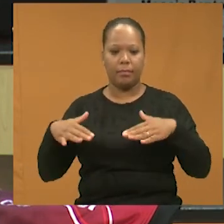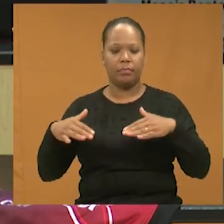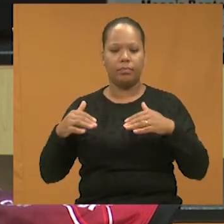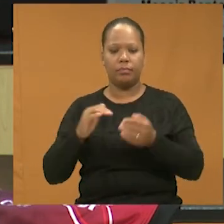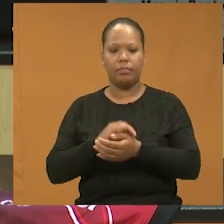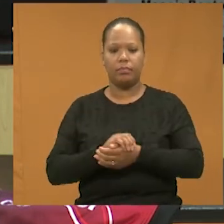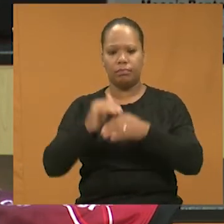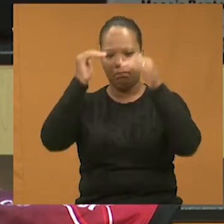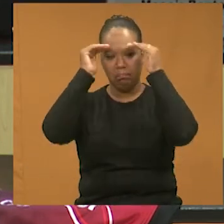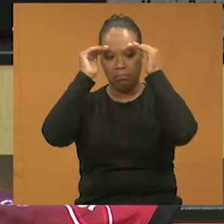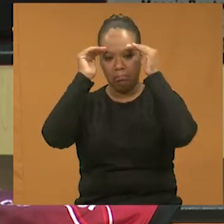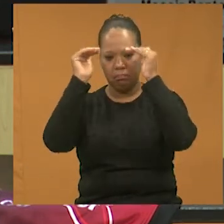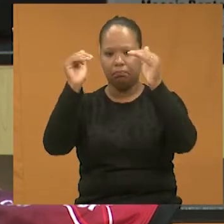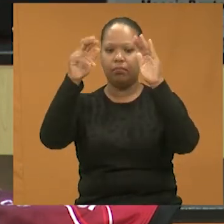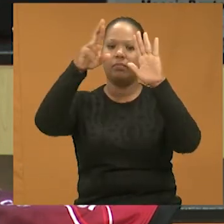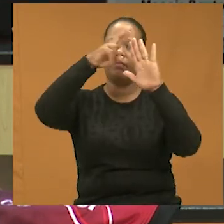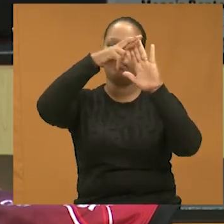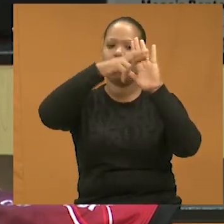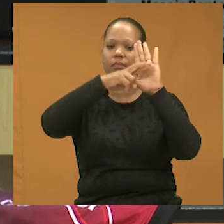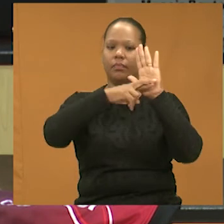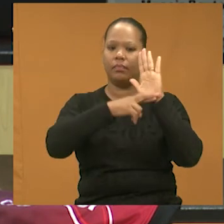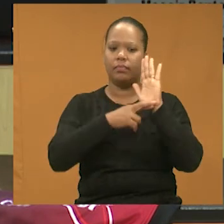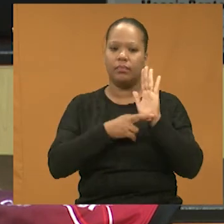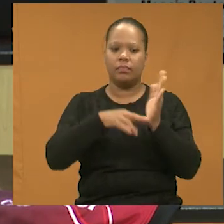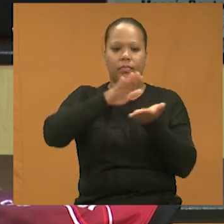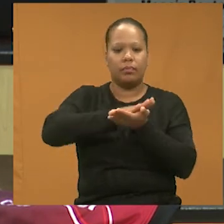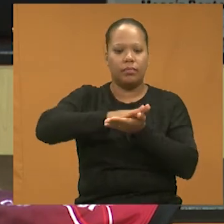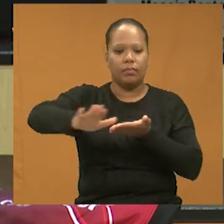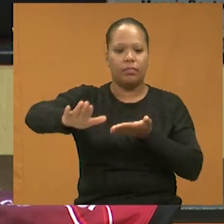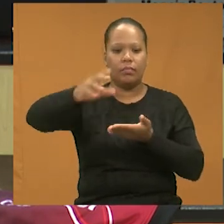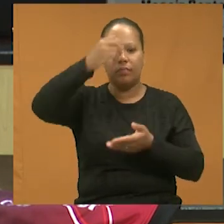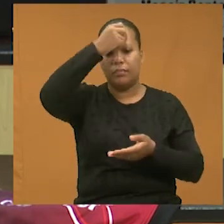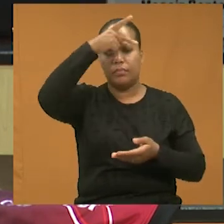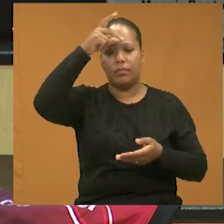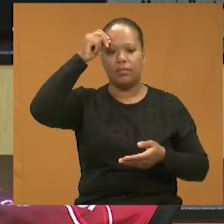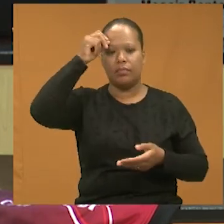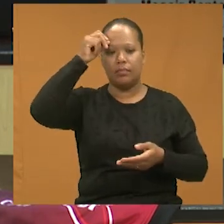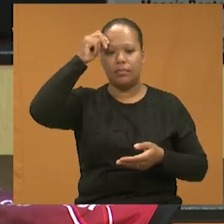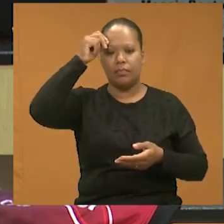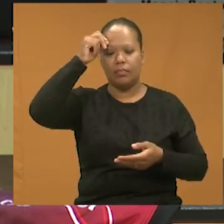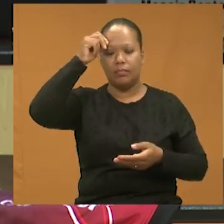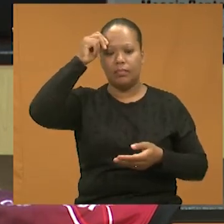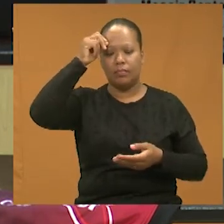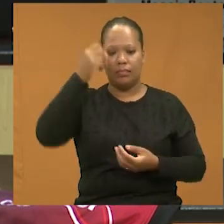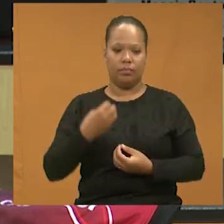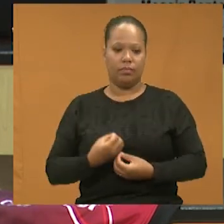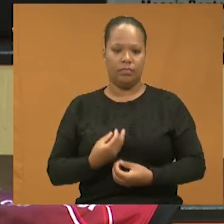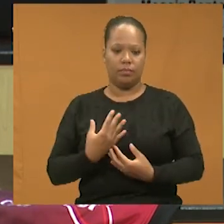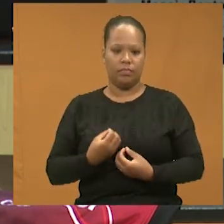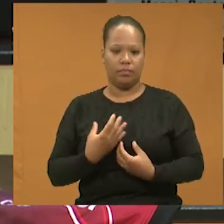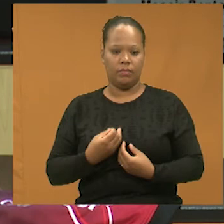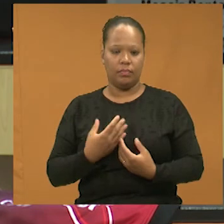Plenário, cumpridas as formalidades regimentais, seja encaminhado ao senhor prefeito municipal de Jacareí o seguinte pedido de